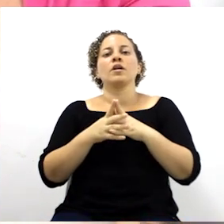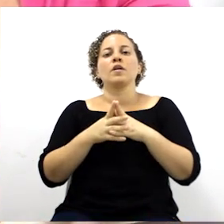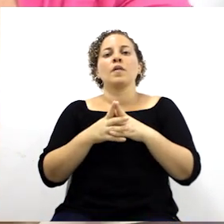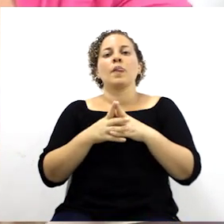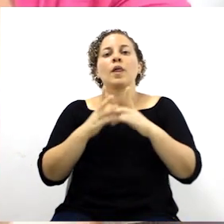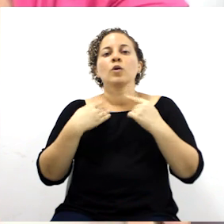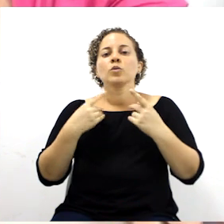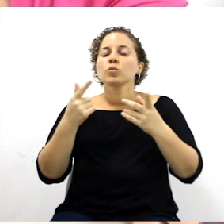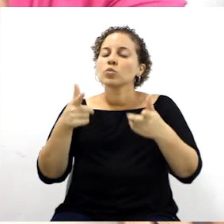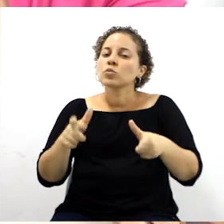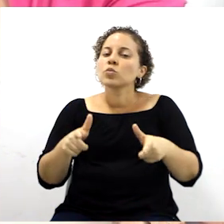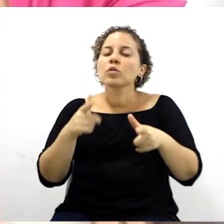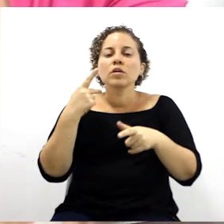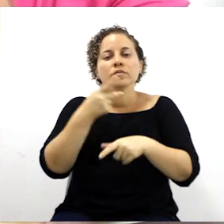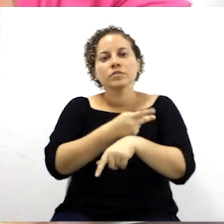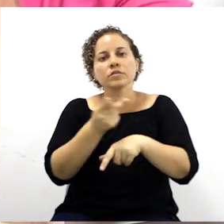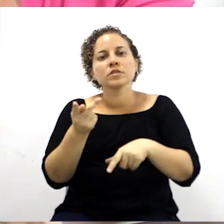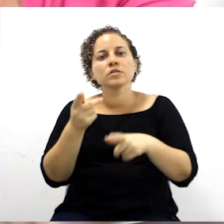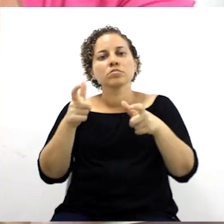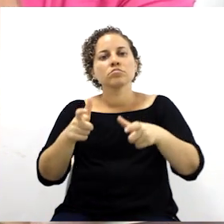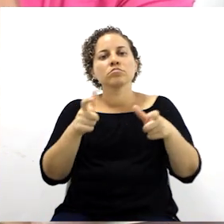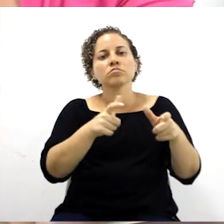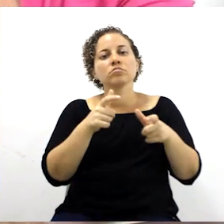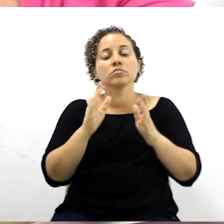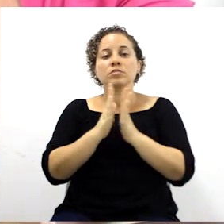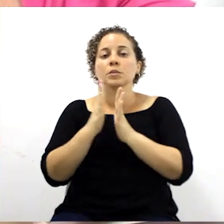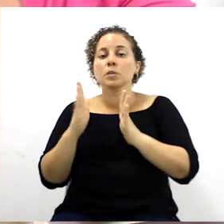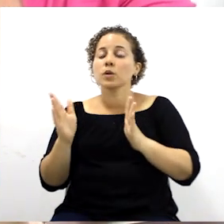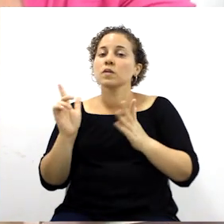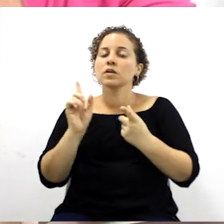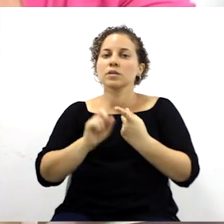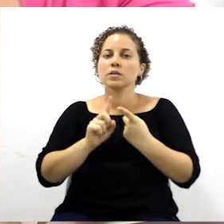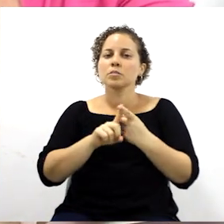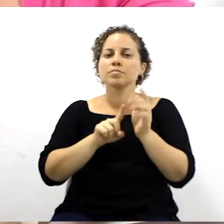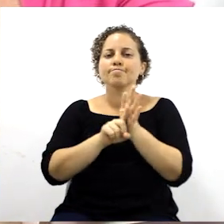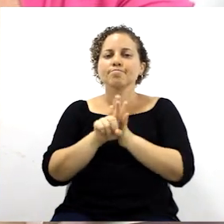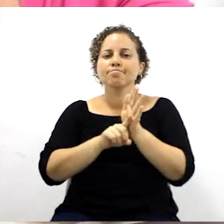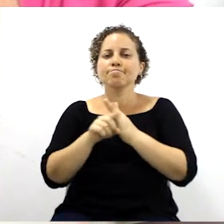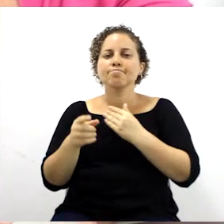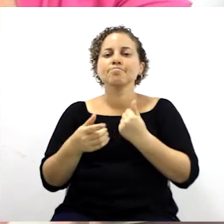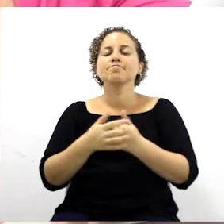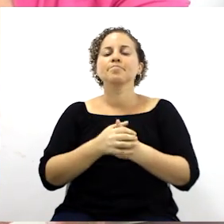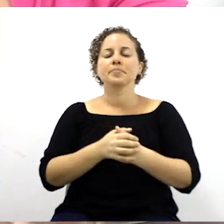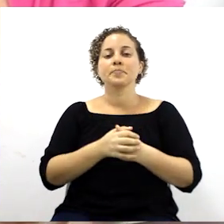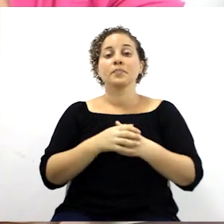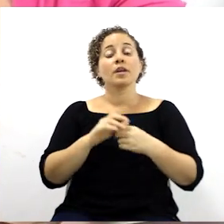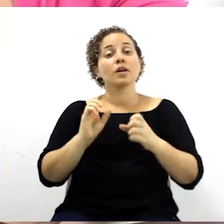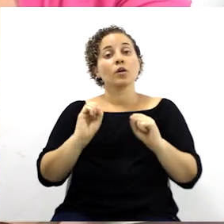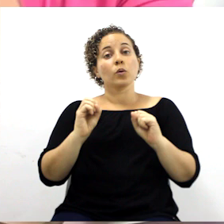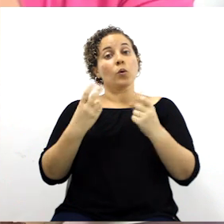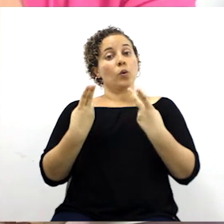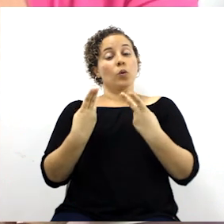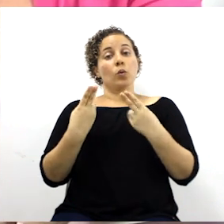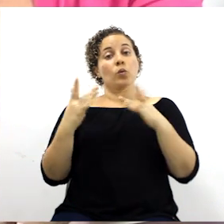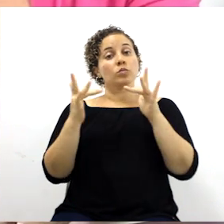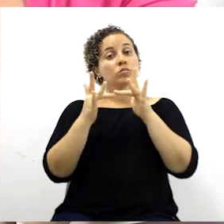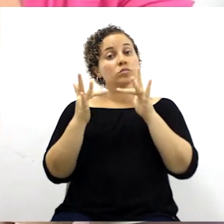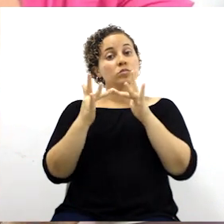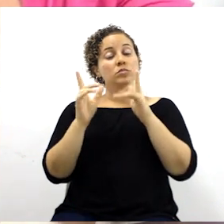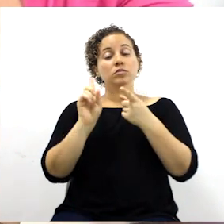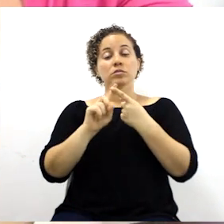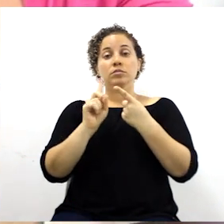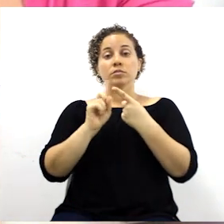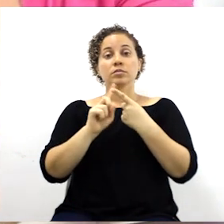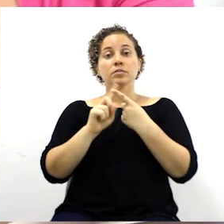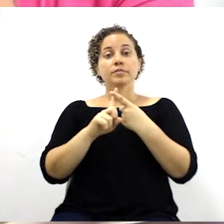não visitar a biblioteca virtualmente também? Ou, de repente, essas visitas poderiam estar associadas à